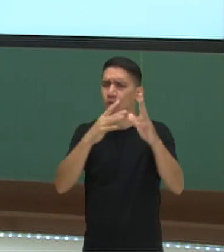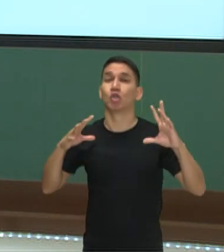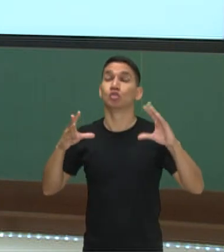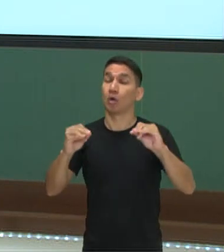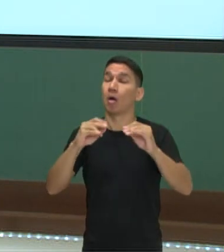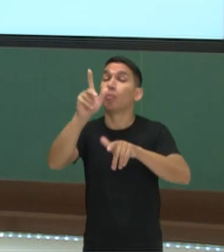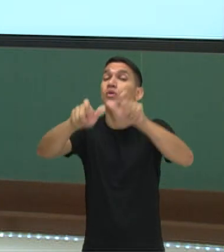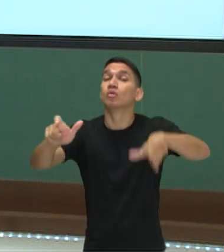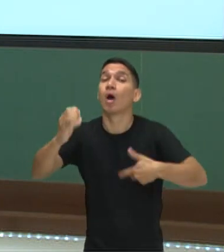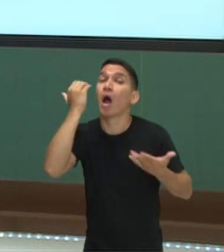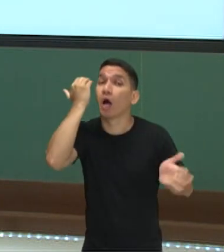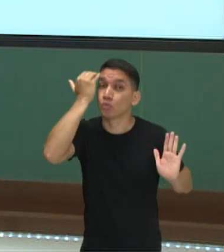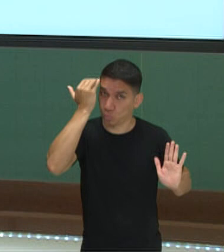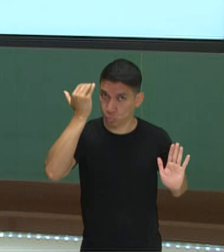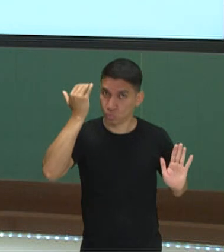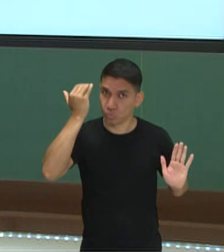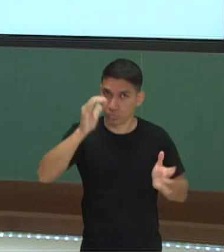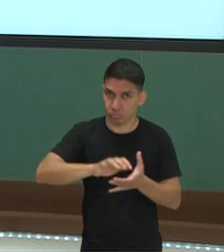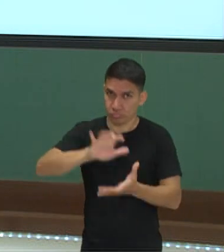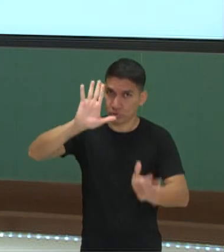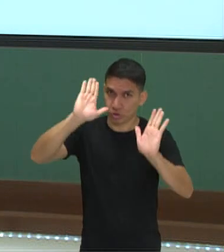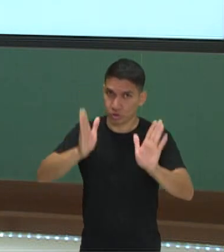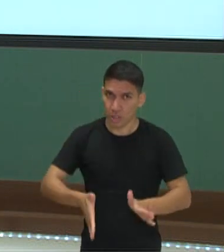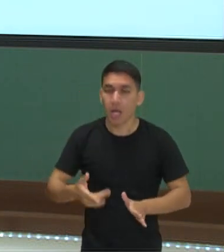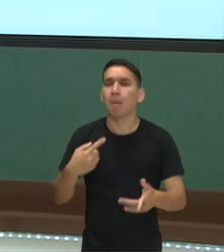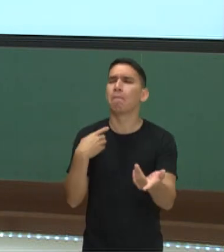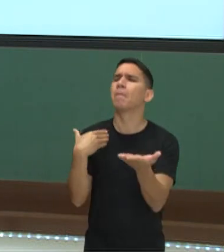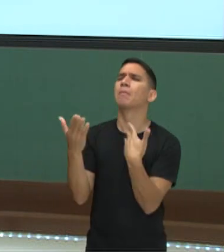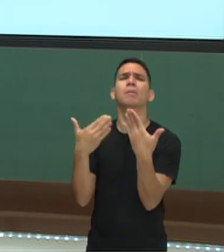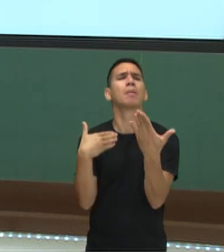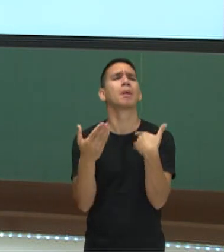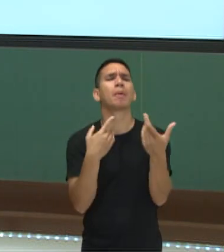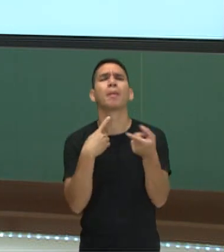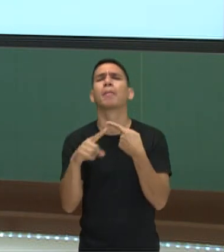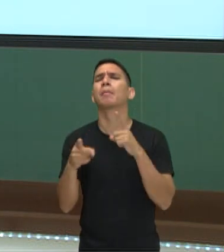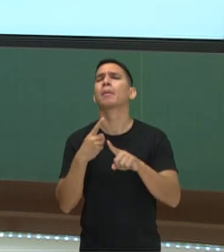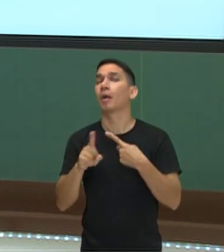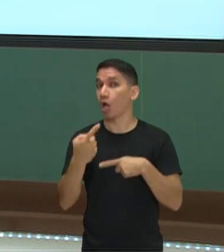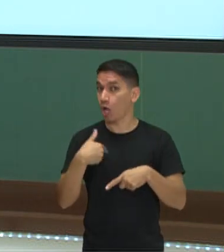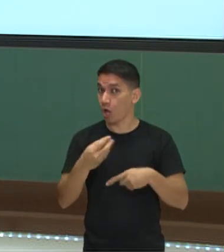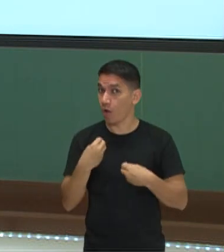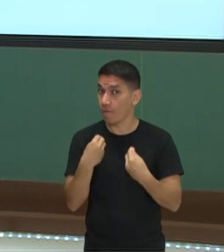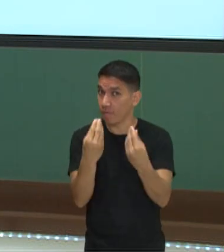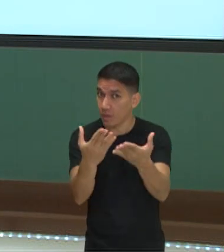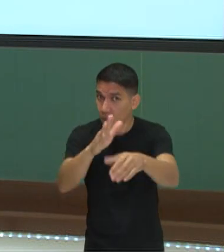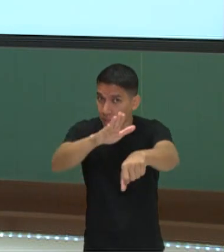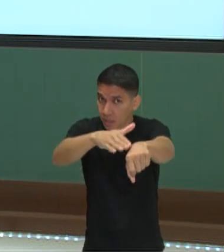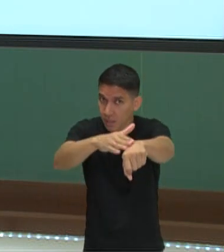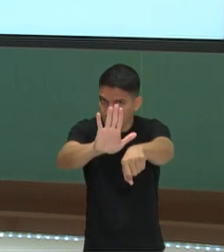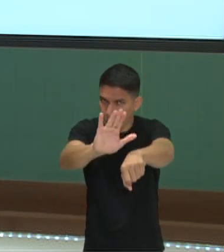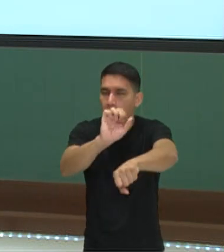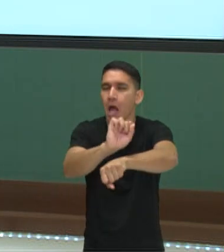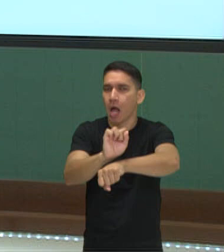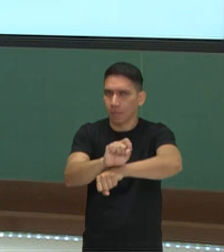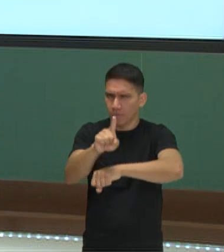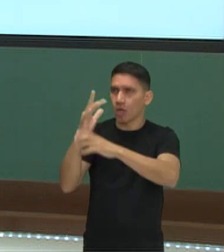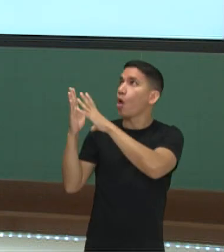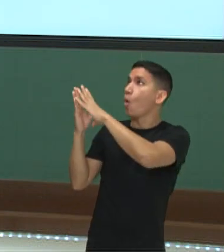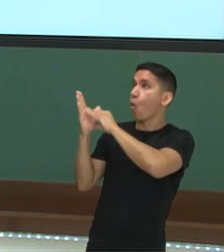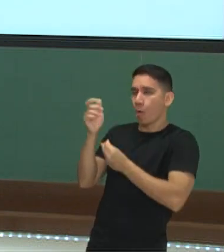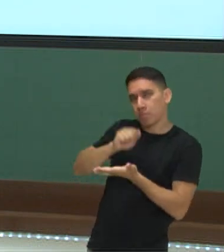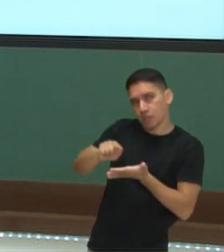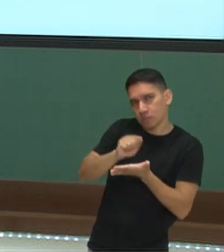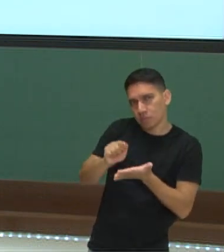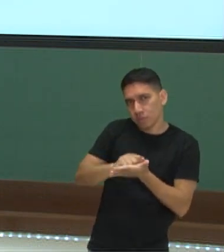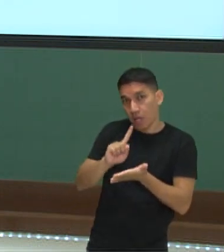pessoas adultas. E discutam a seguinte afirmação. Então, eu vou dar daqui a pouquinho um tempinho para vocês copiarem, vocês vão copiar no caderno